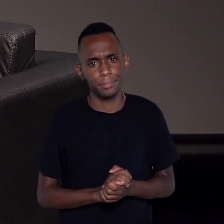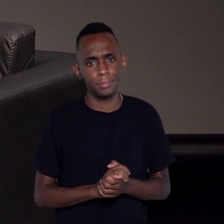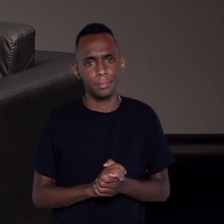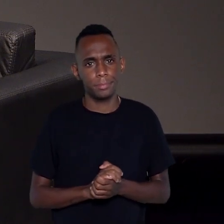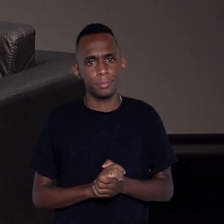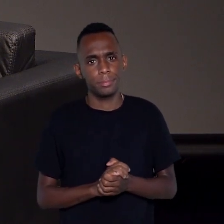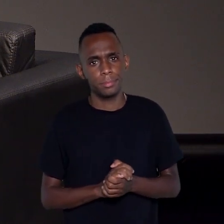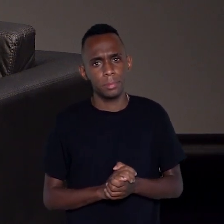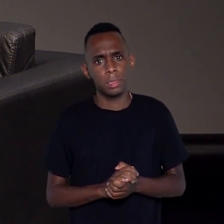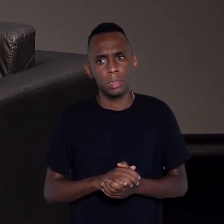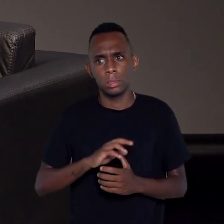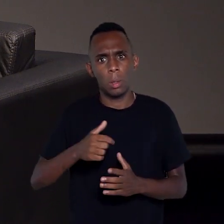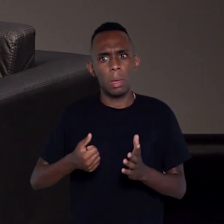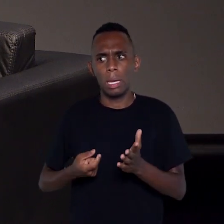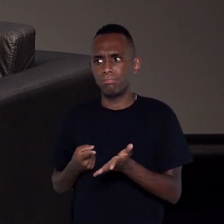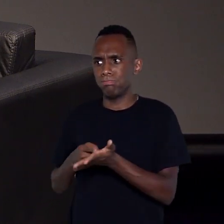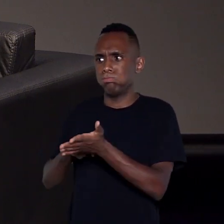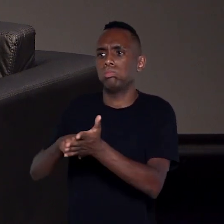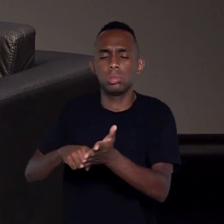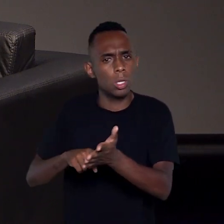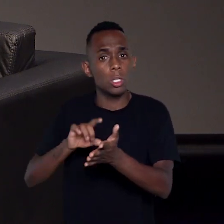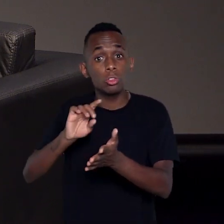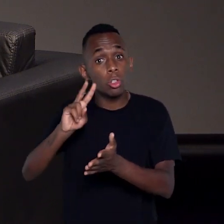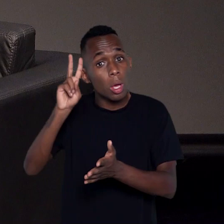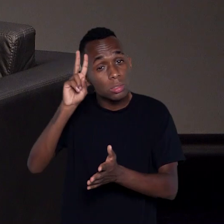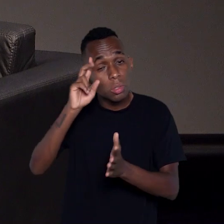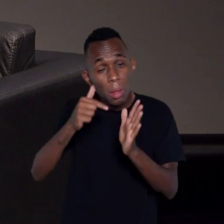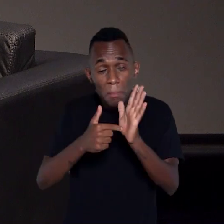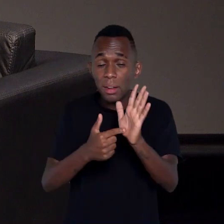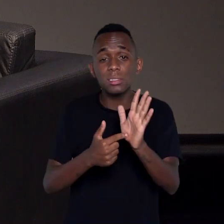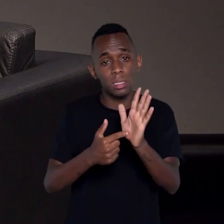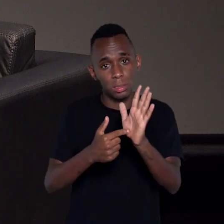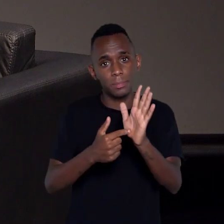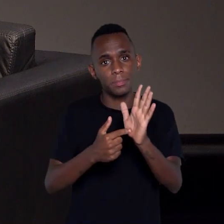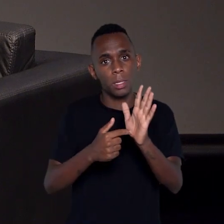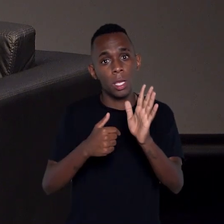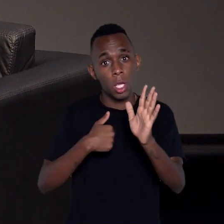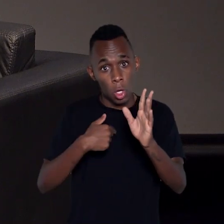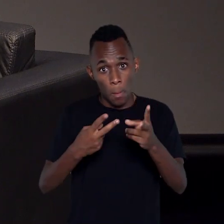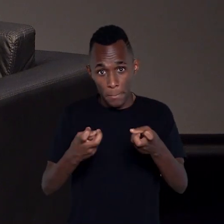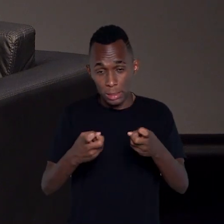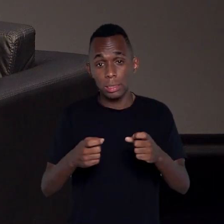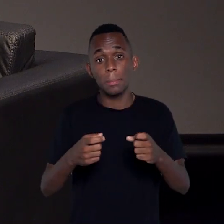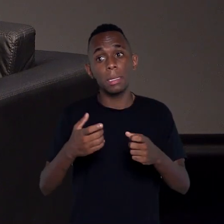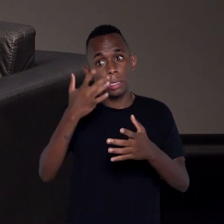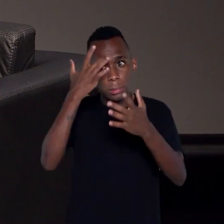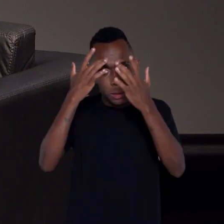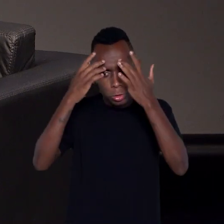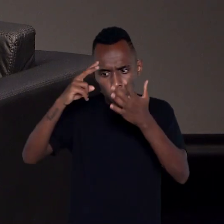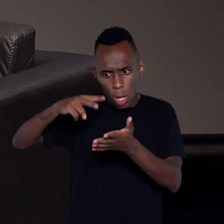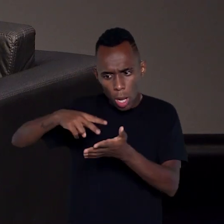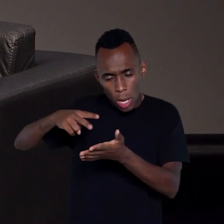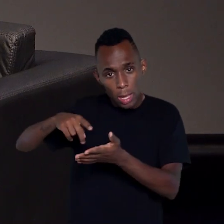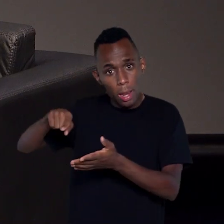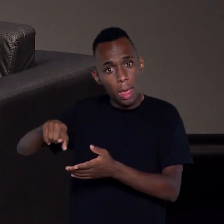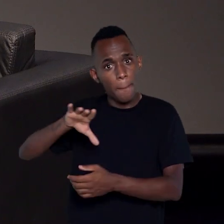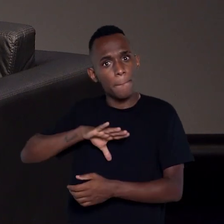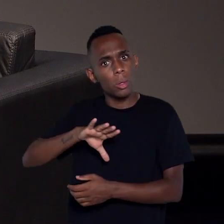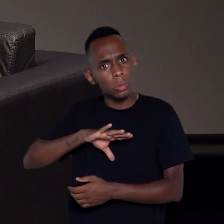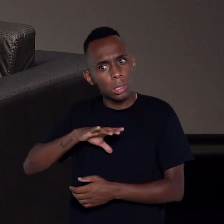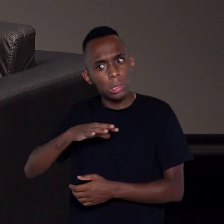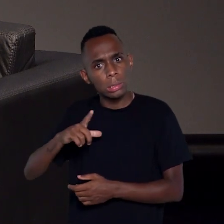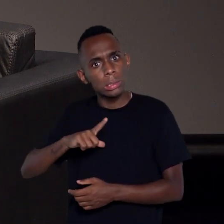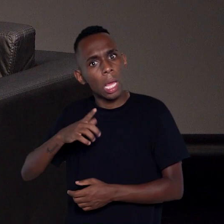temas, sem levantar o dedo, deixar que a própria história fale por si. E eu percebi isso nos leitores de lá. Há um